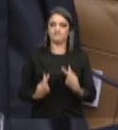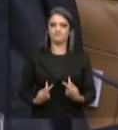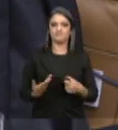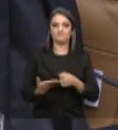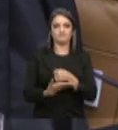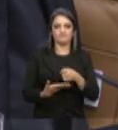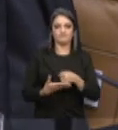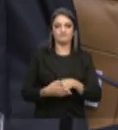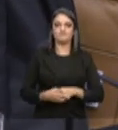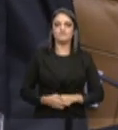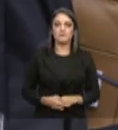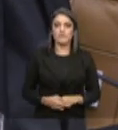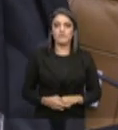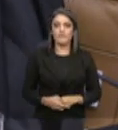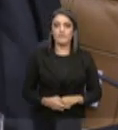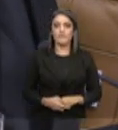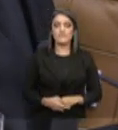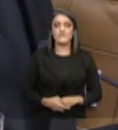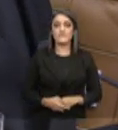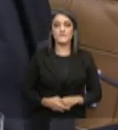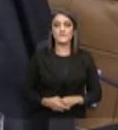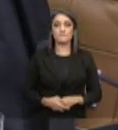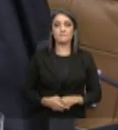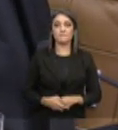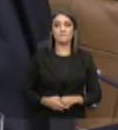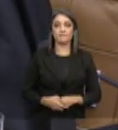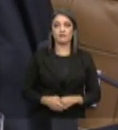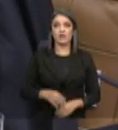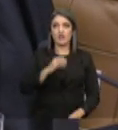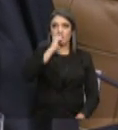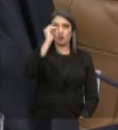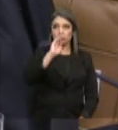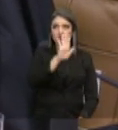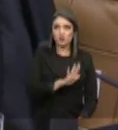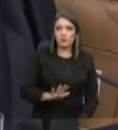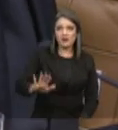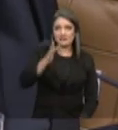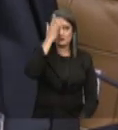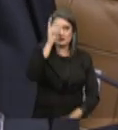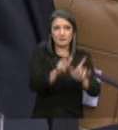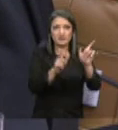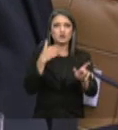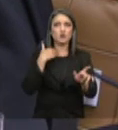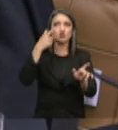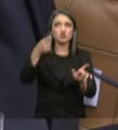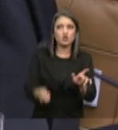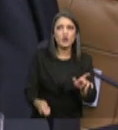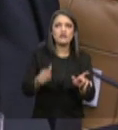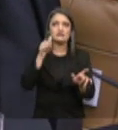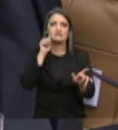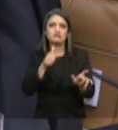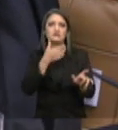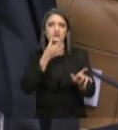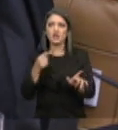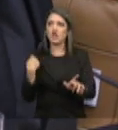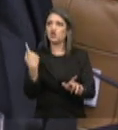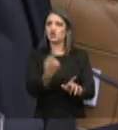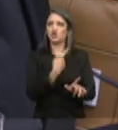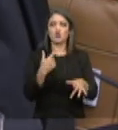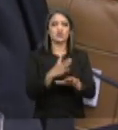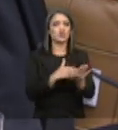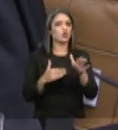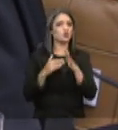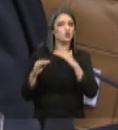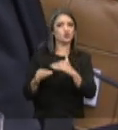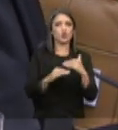fundamentais juízes e juízes do Brasil somos todos do mesmo modo